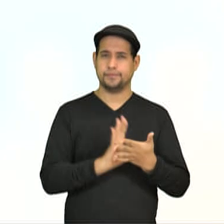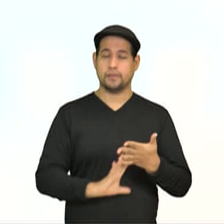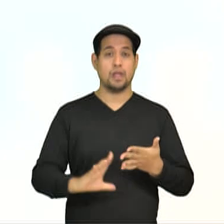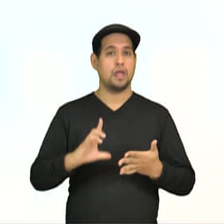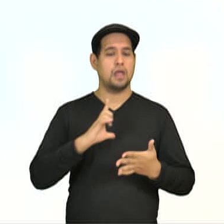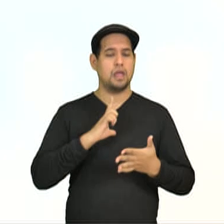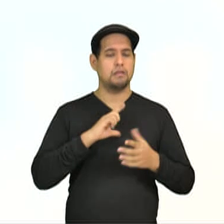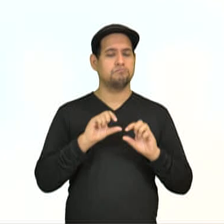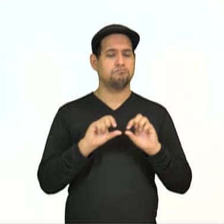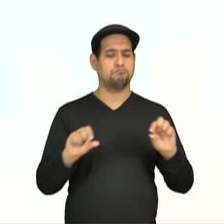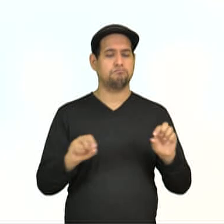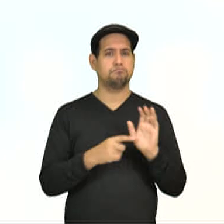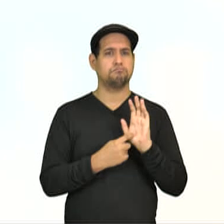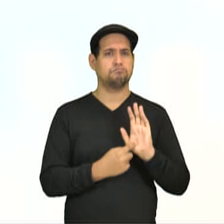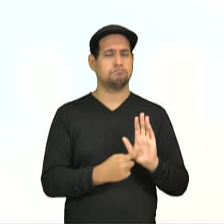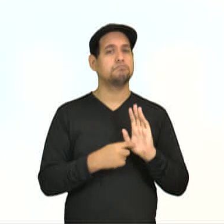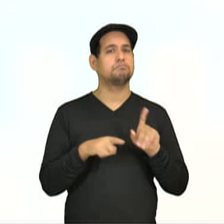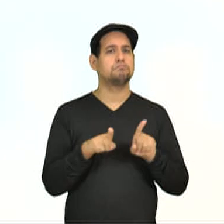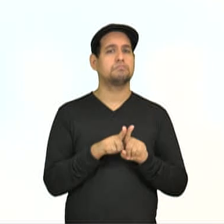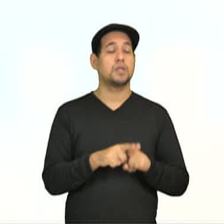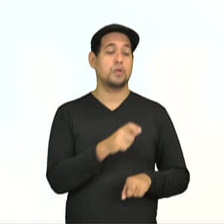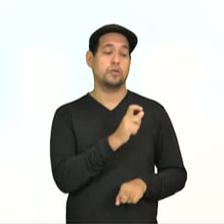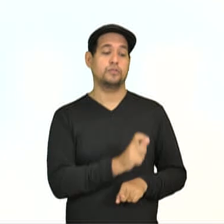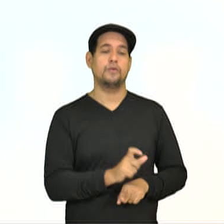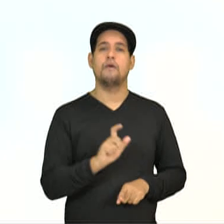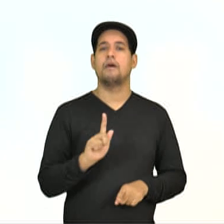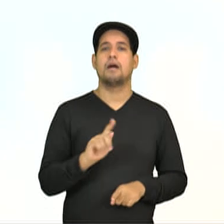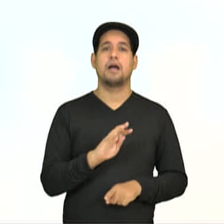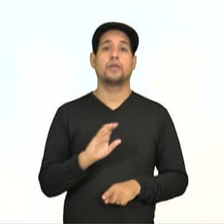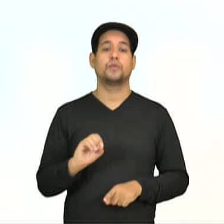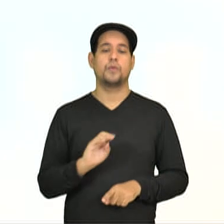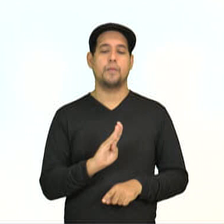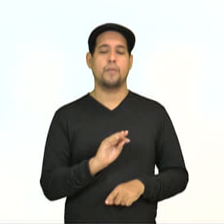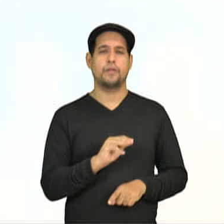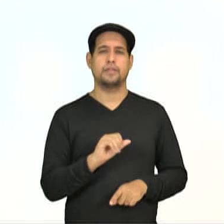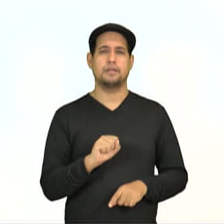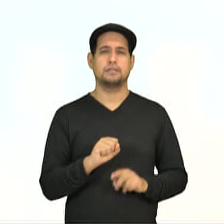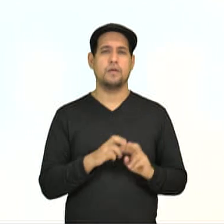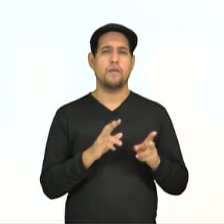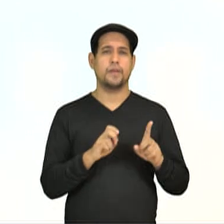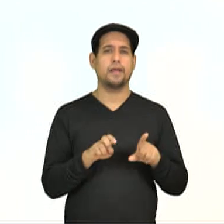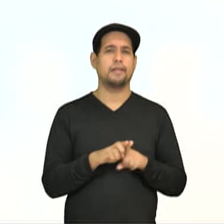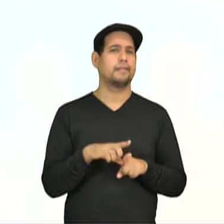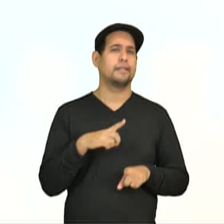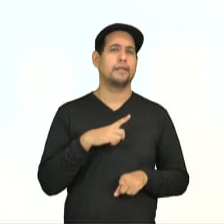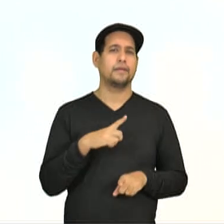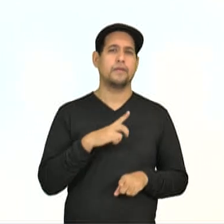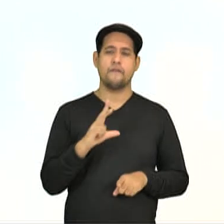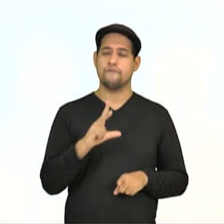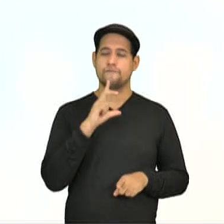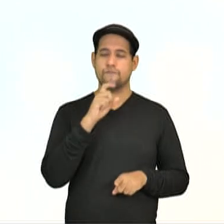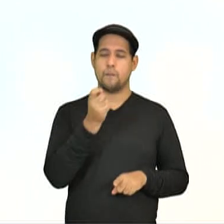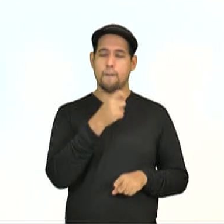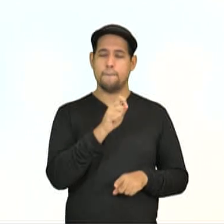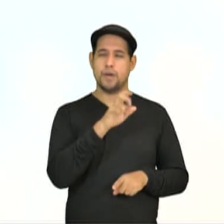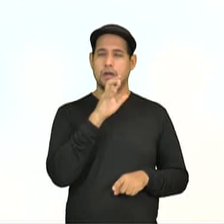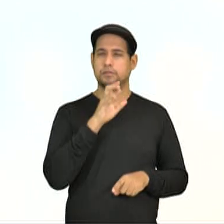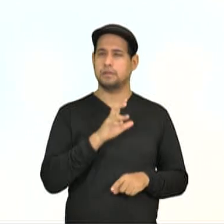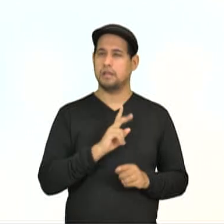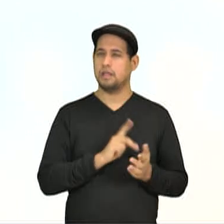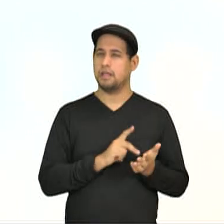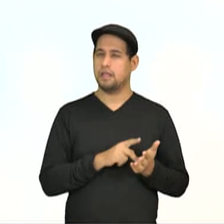outro fragmento aqui. Eu sou o gato das botas. Ouvi dizer que possuís poderes mágicos.